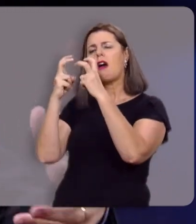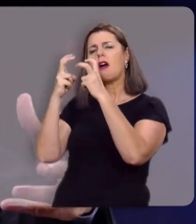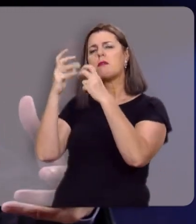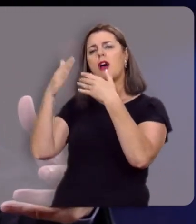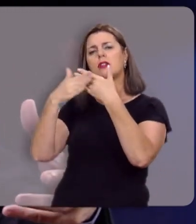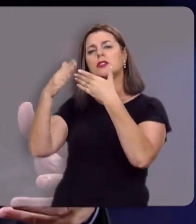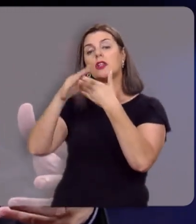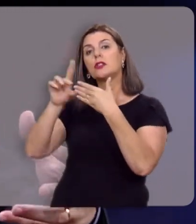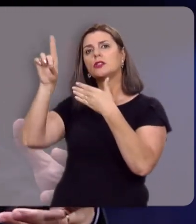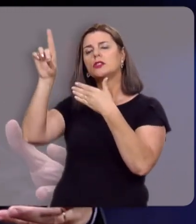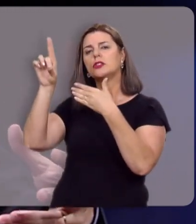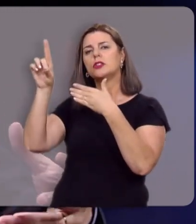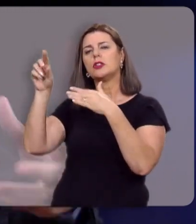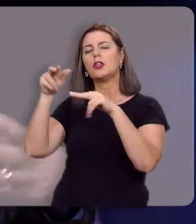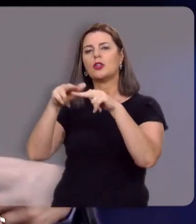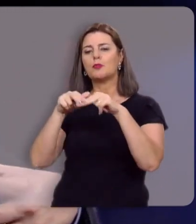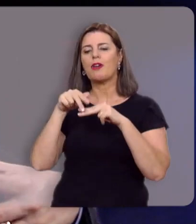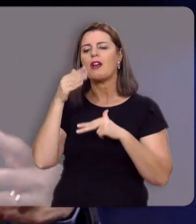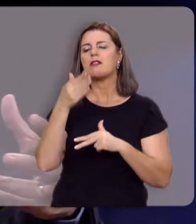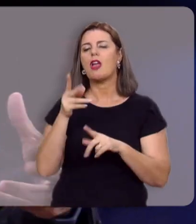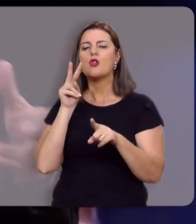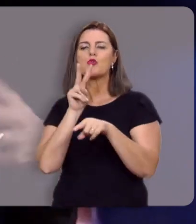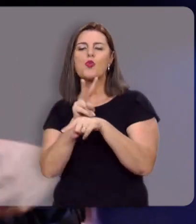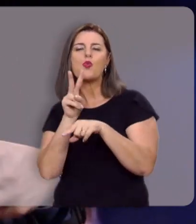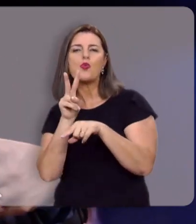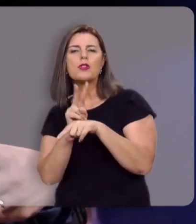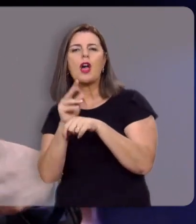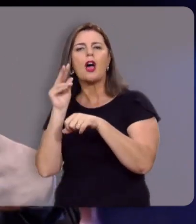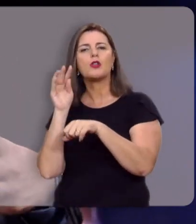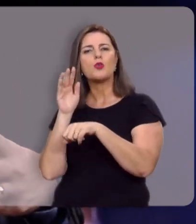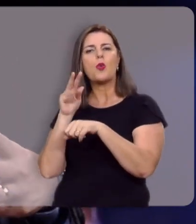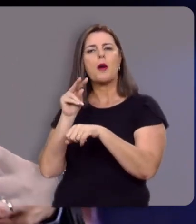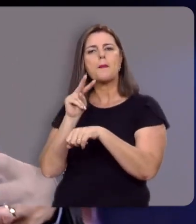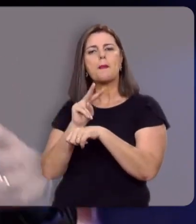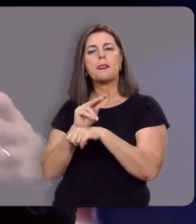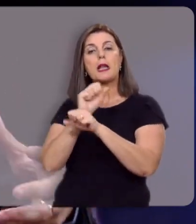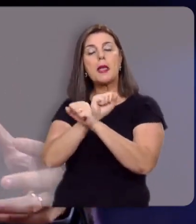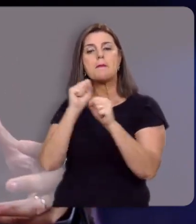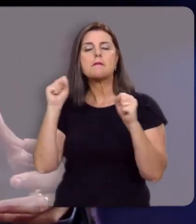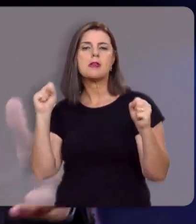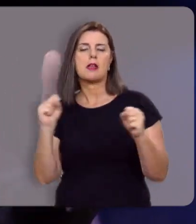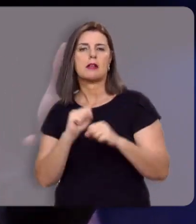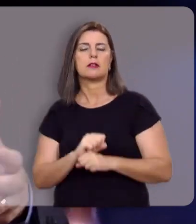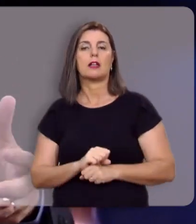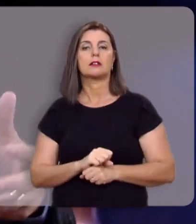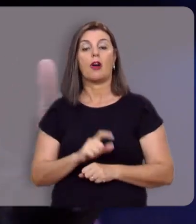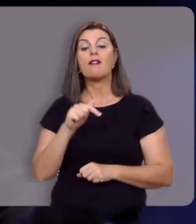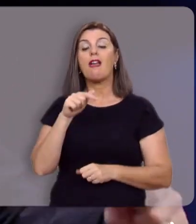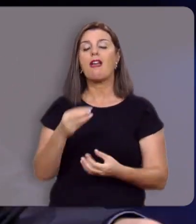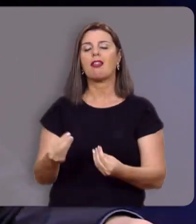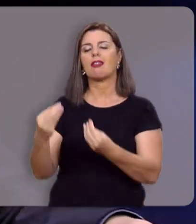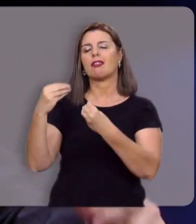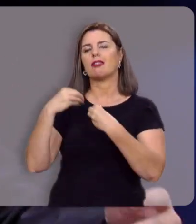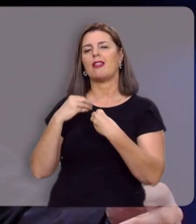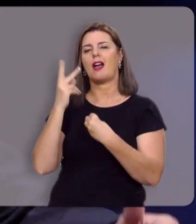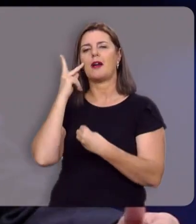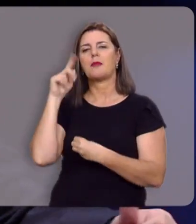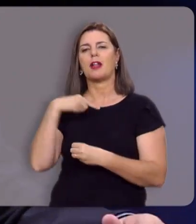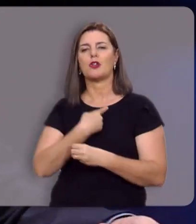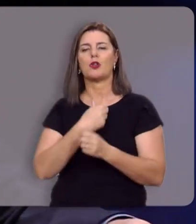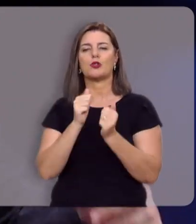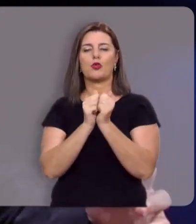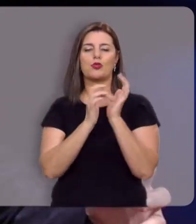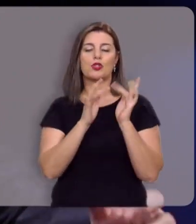diante de Deus por esse cuidado, por essa proteção, por essa libertação que é o que Ele nos dá em